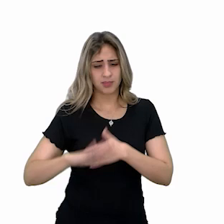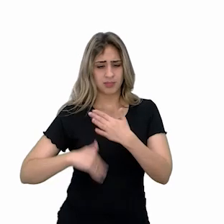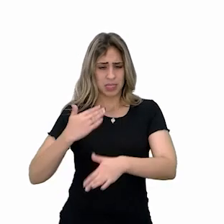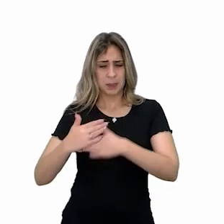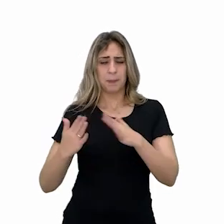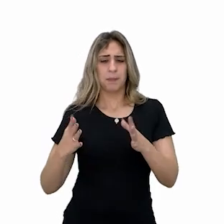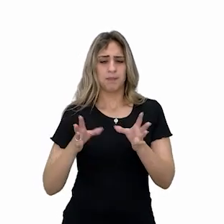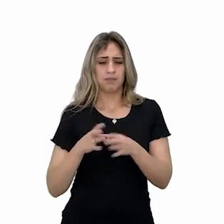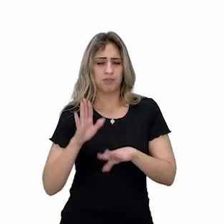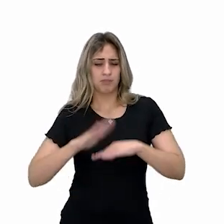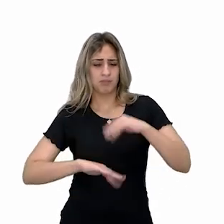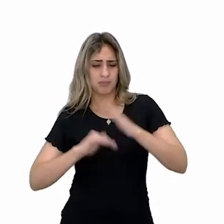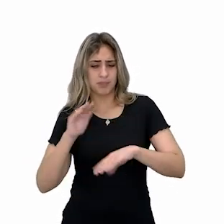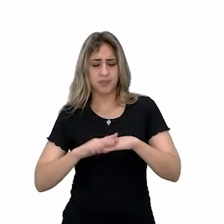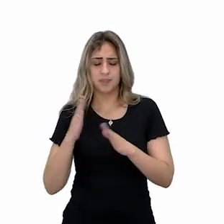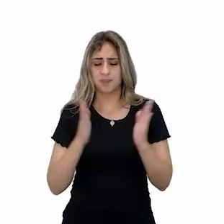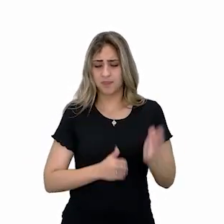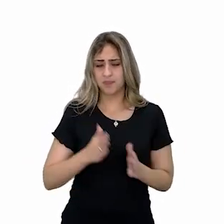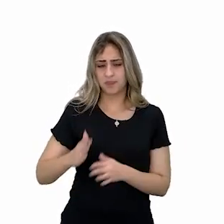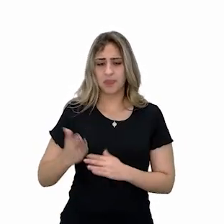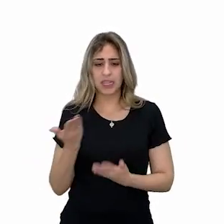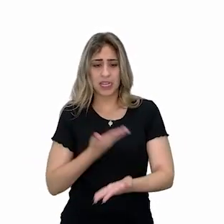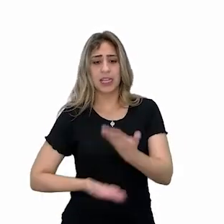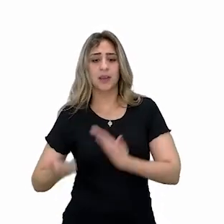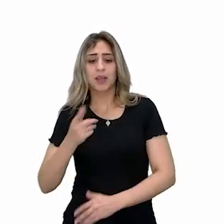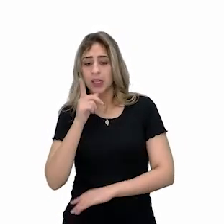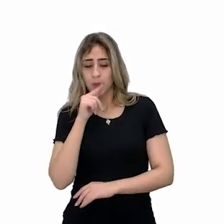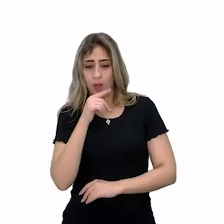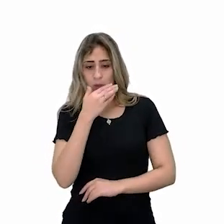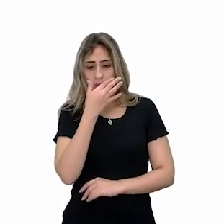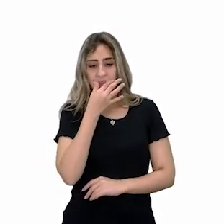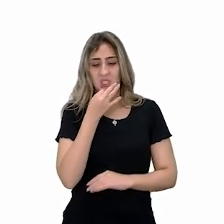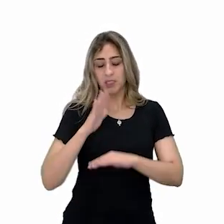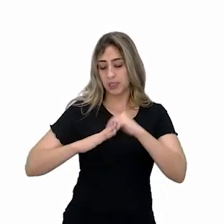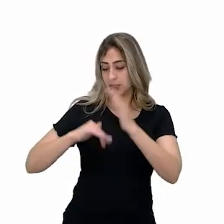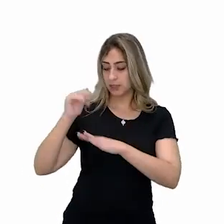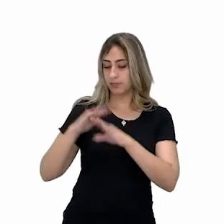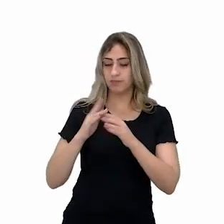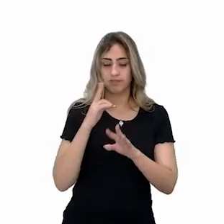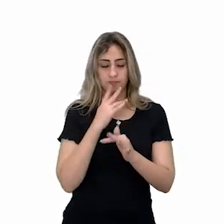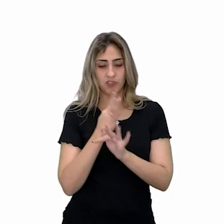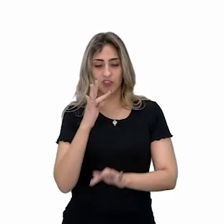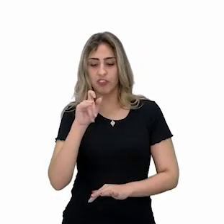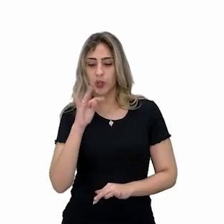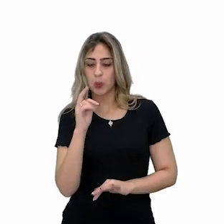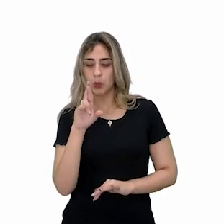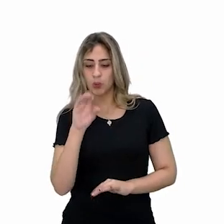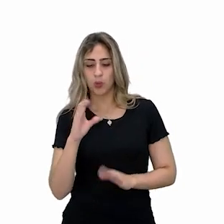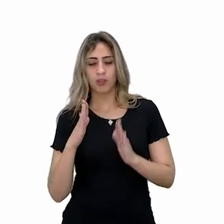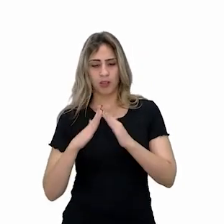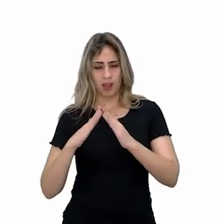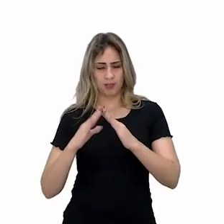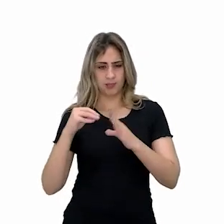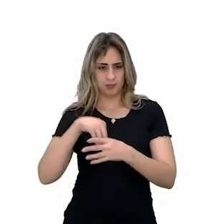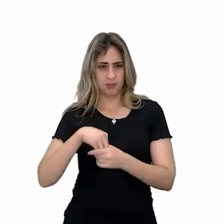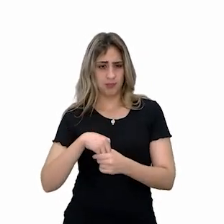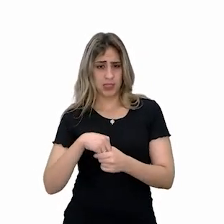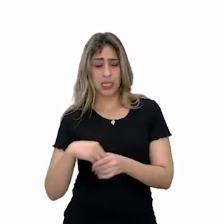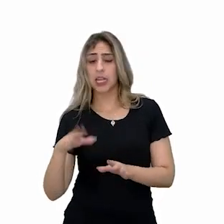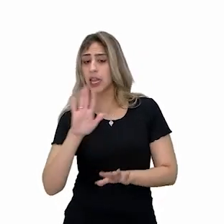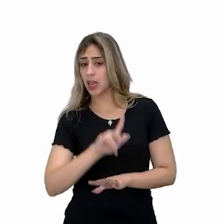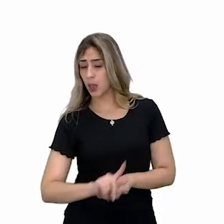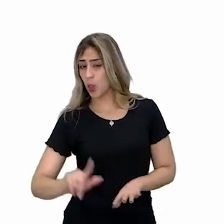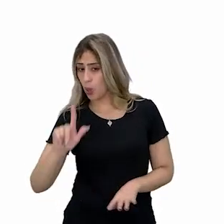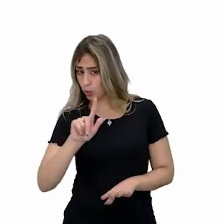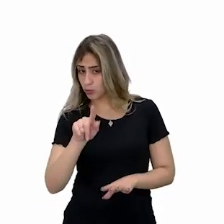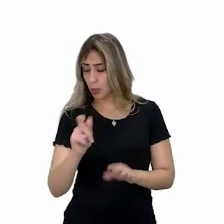prática experimental sobre uma das etapas do tratamento de água, que é a construção de um filtro caseiro. Claro que, se